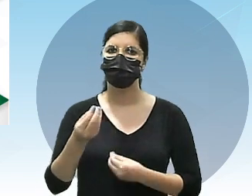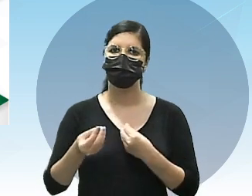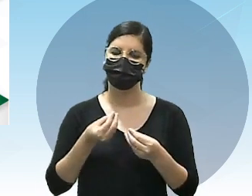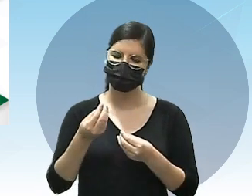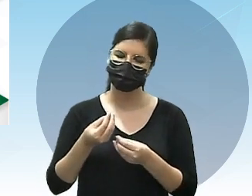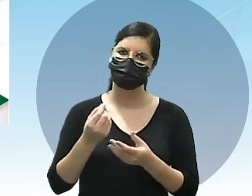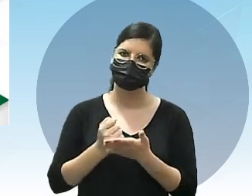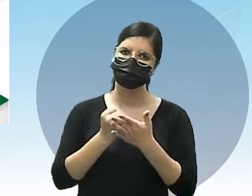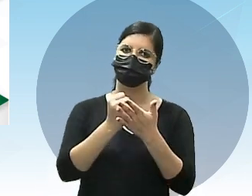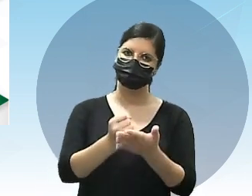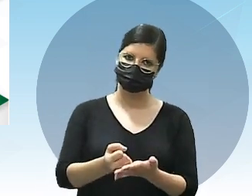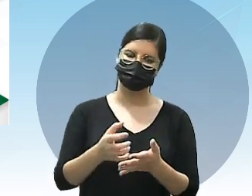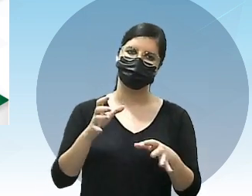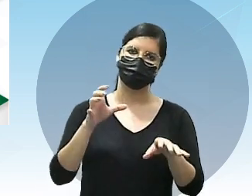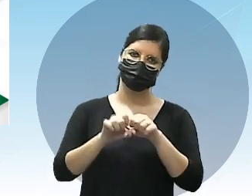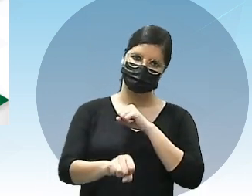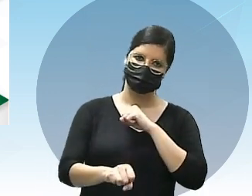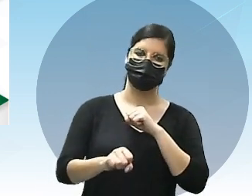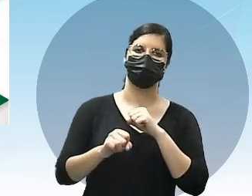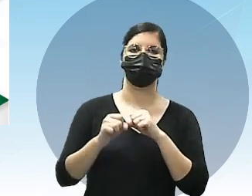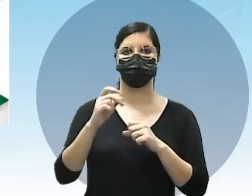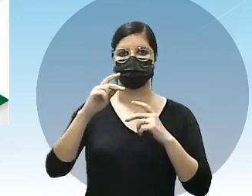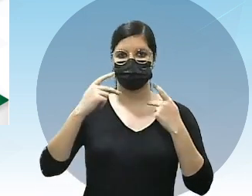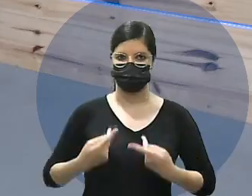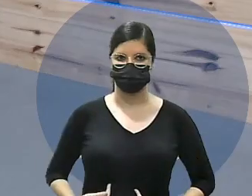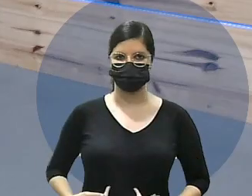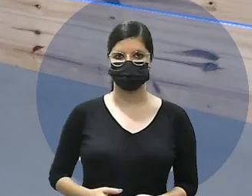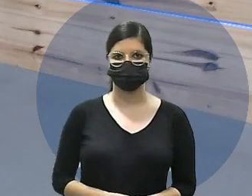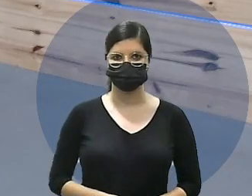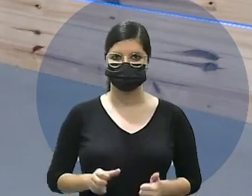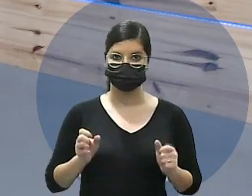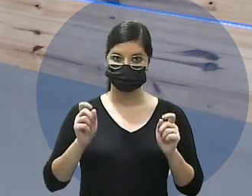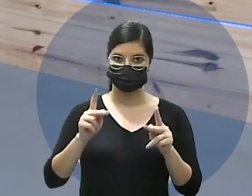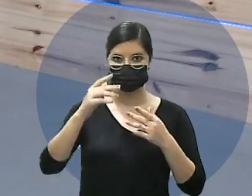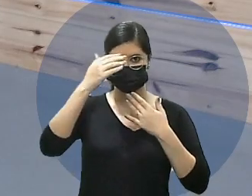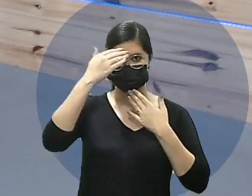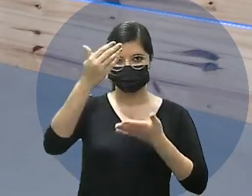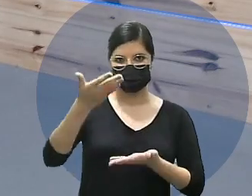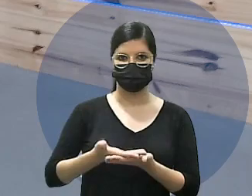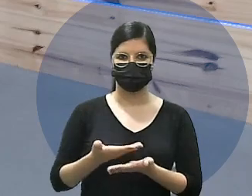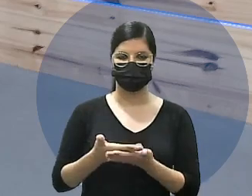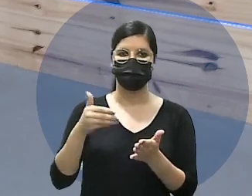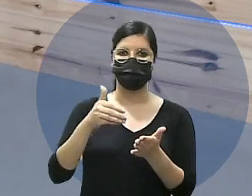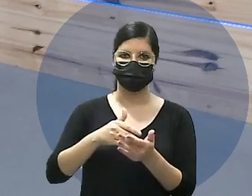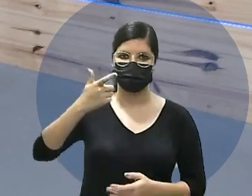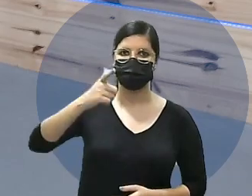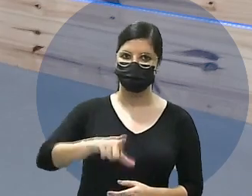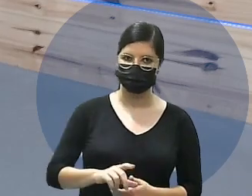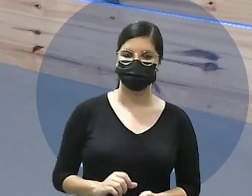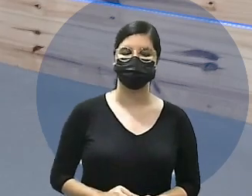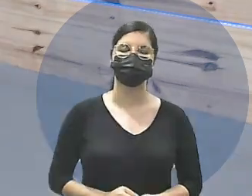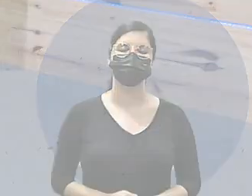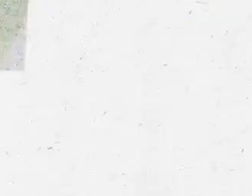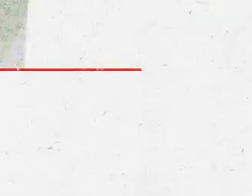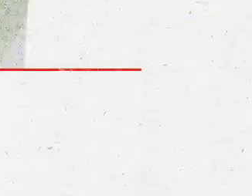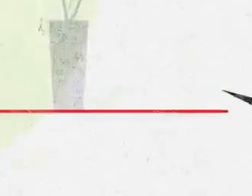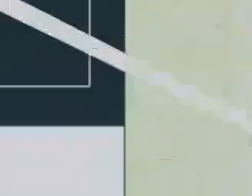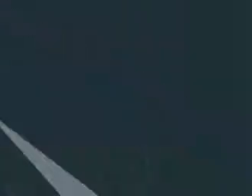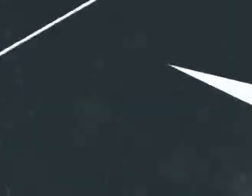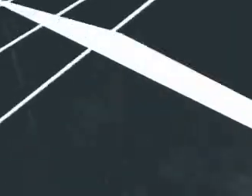ela tem sua importância na nossa formação enquanto ser humano ok valeu pela aula a gente e até a próxima